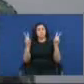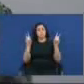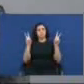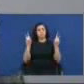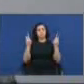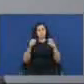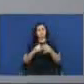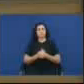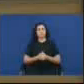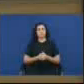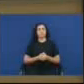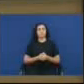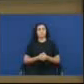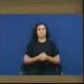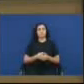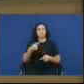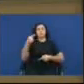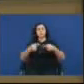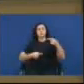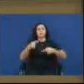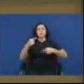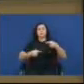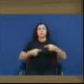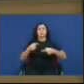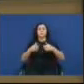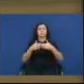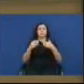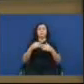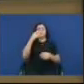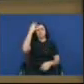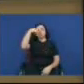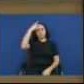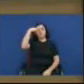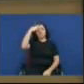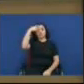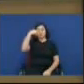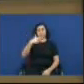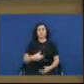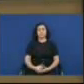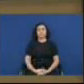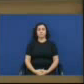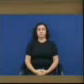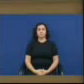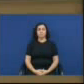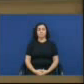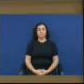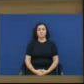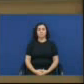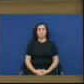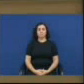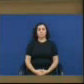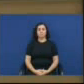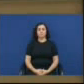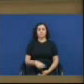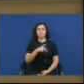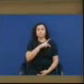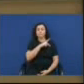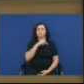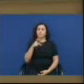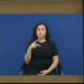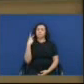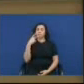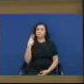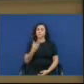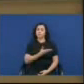Muito obrigada. Para discutir o requerimento, a outra Érica Tanque. Senhor presidente,